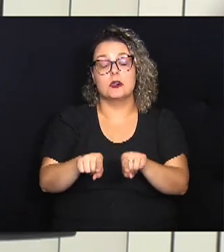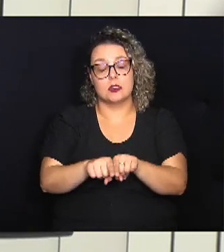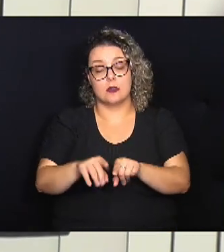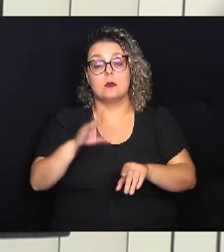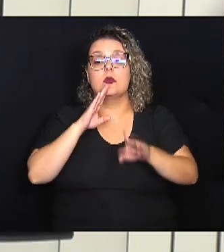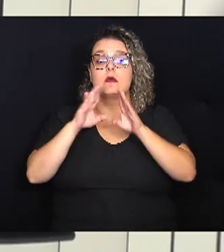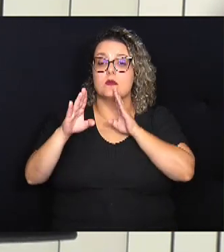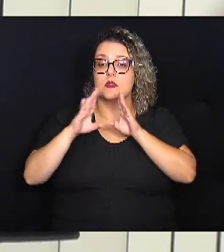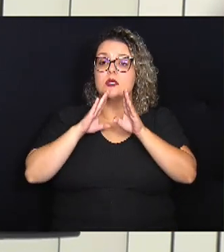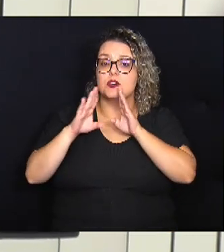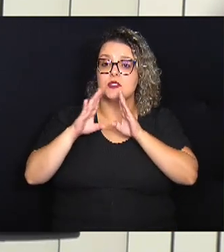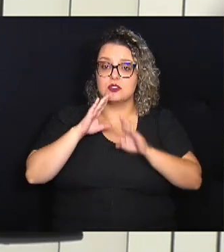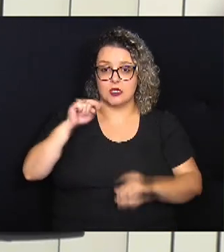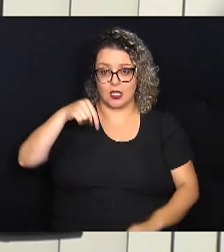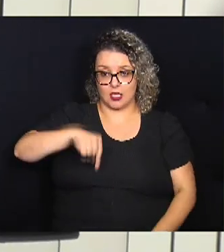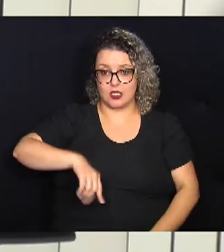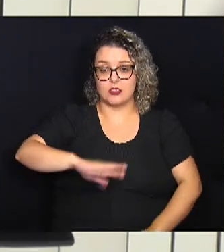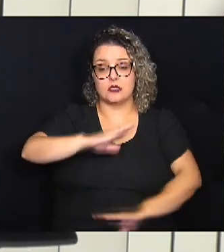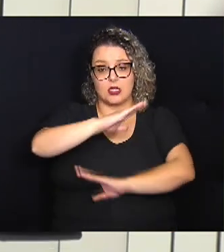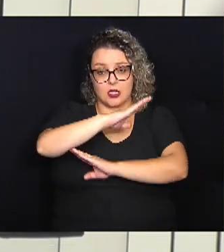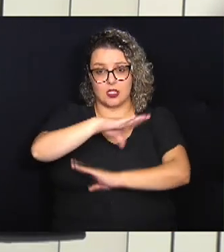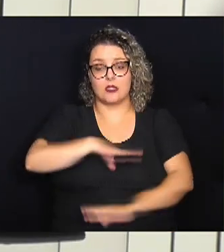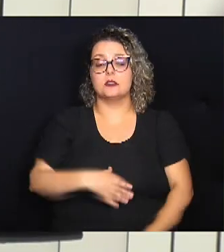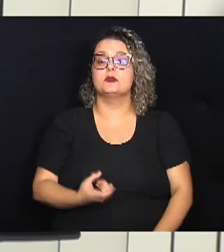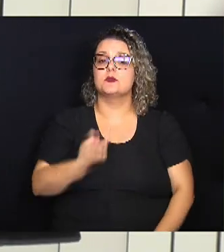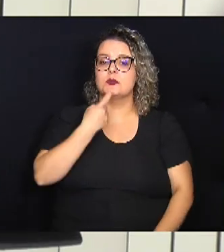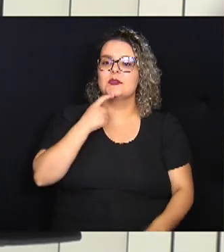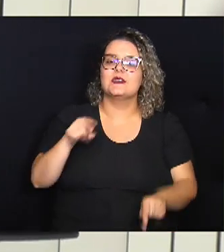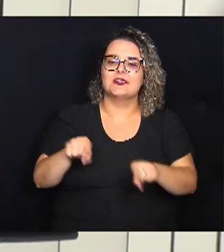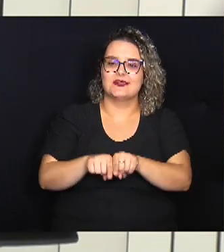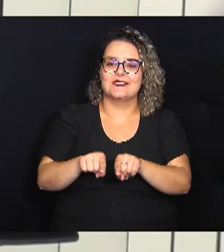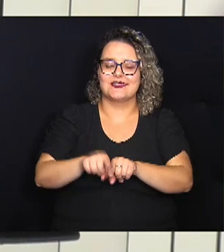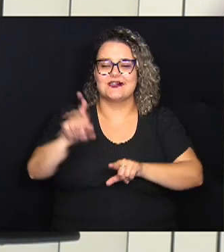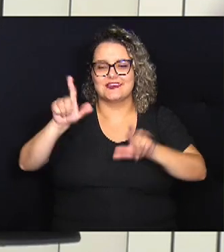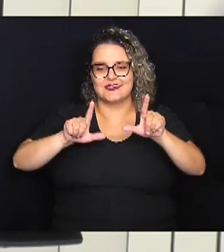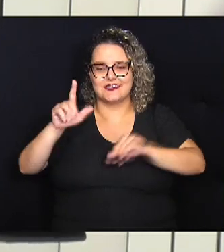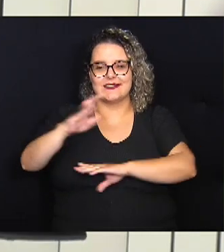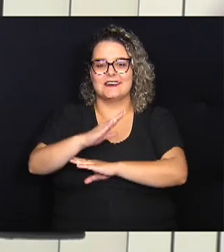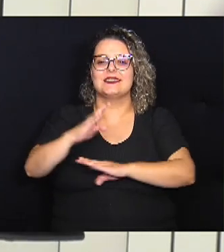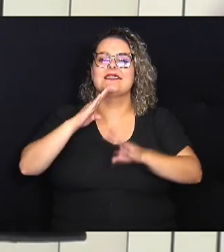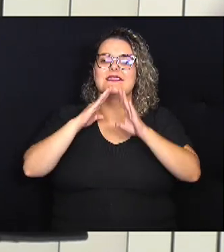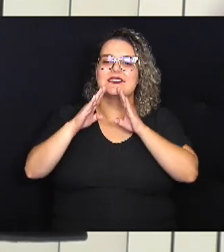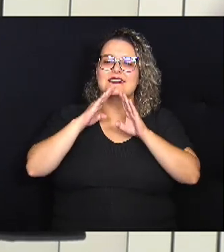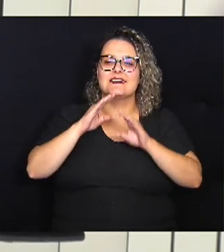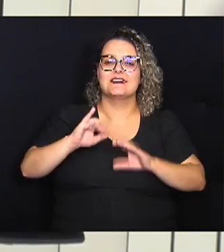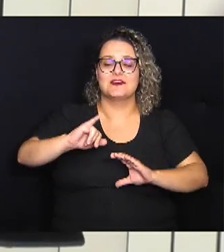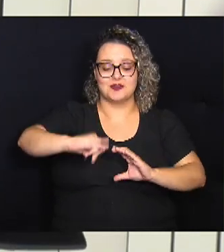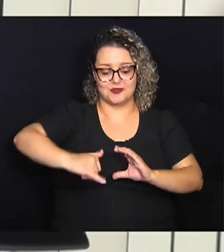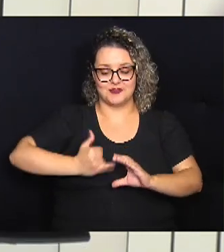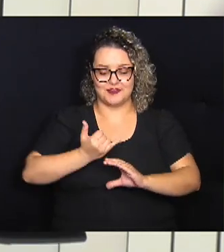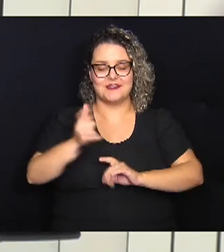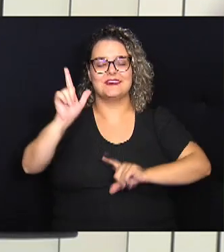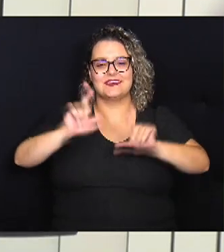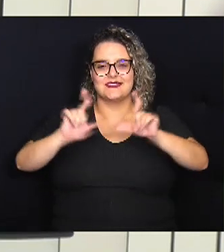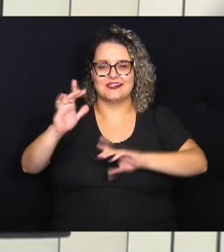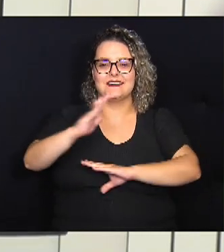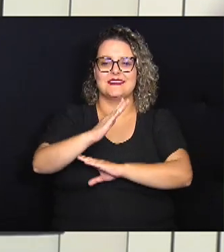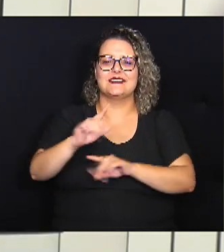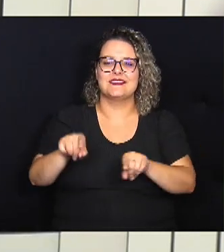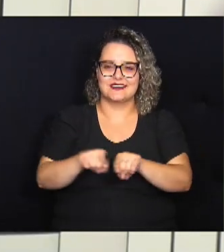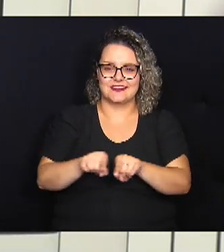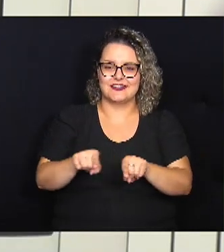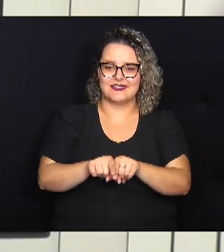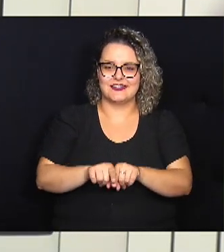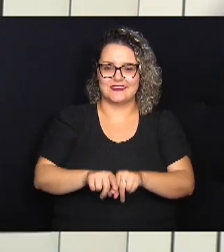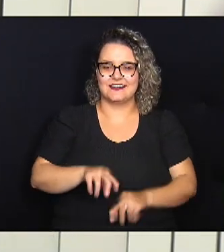pelas fanpages aqui da Câmara Municipal e também da TV Câmara no Facebook, no YouTube da TV Câmara e também na capa